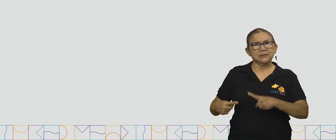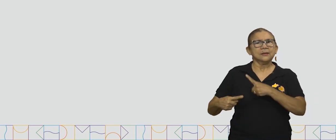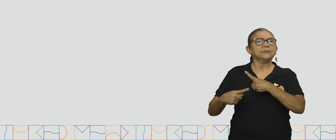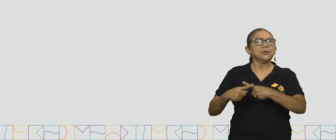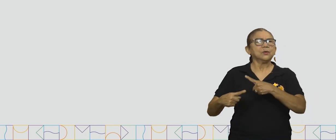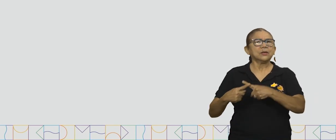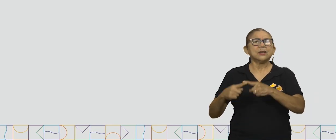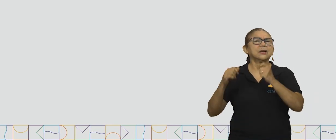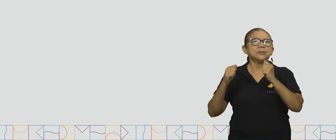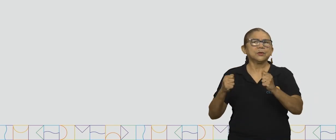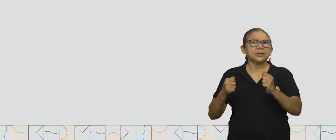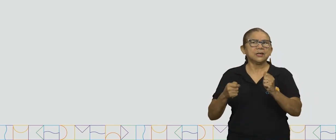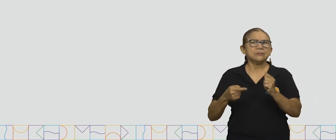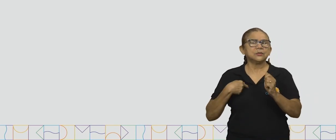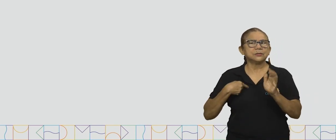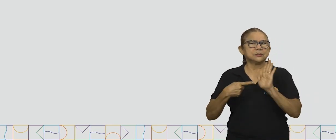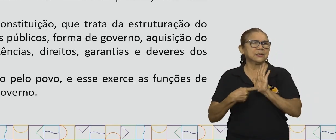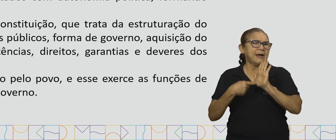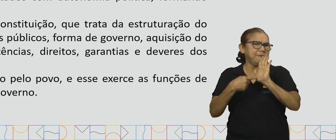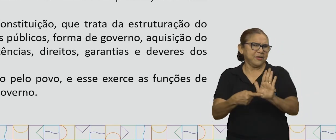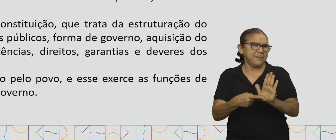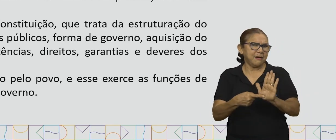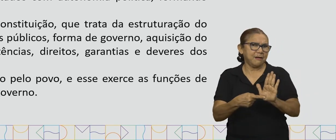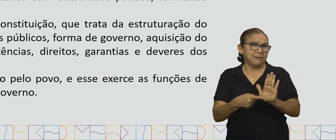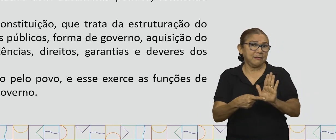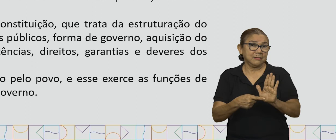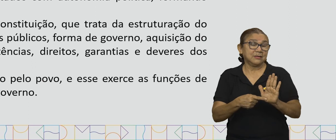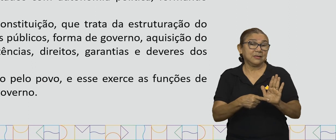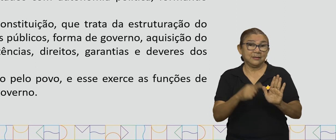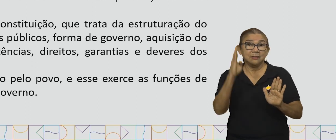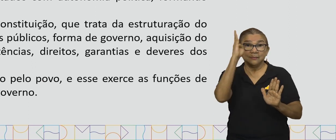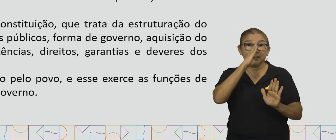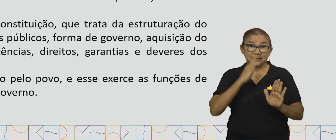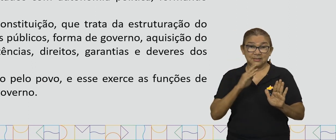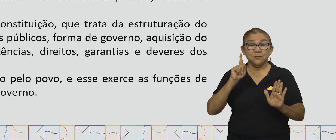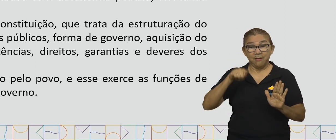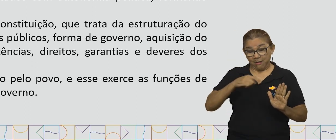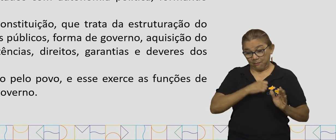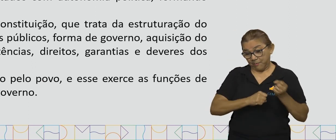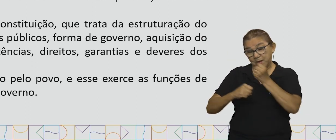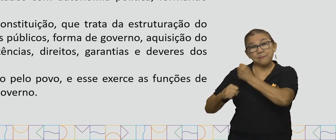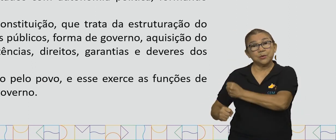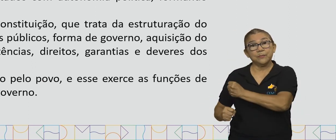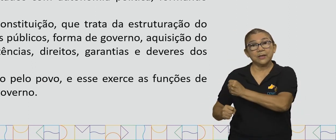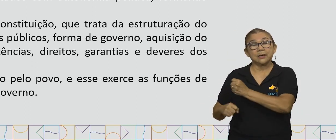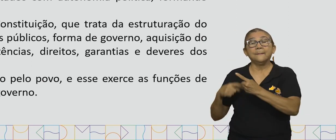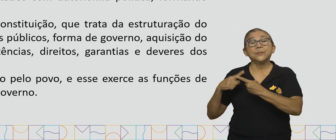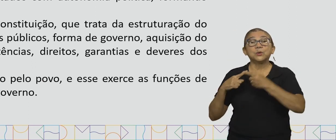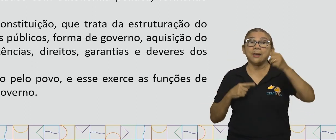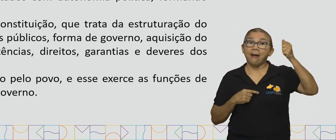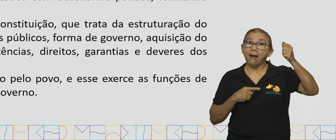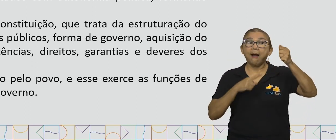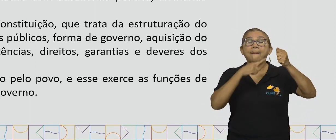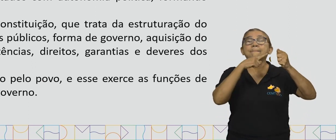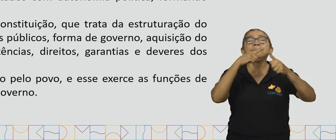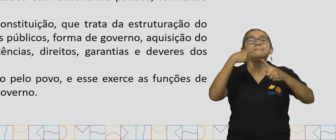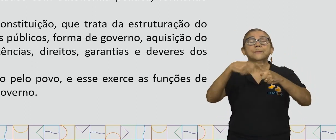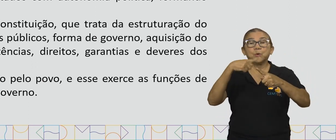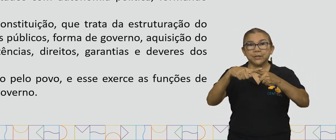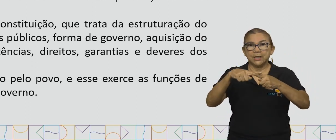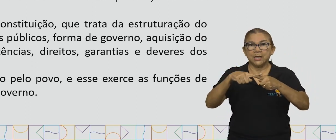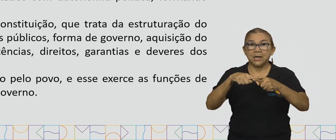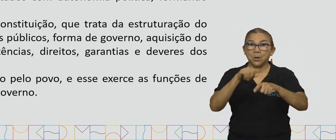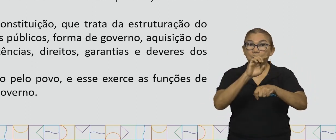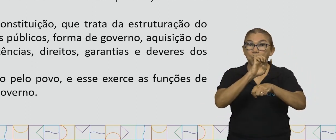podemos afirmar que o Brasil é uma república? Na letra A, porque o Estado se constitui de modo a